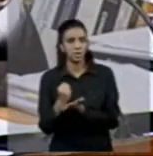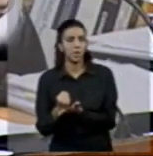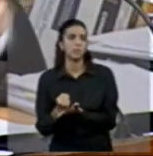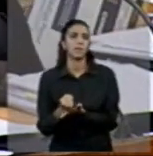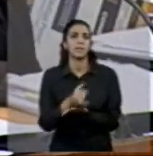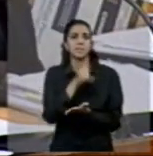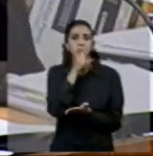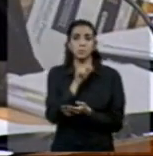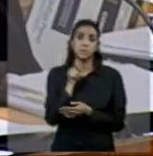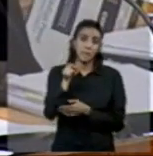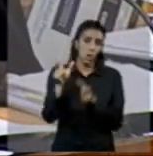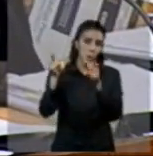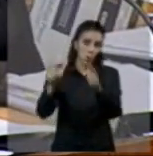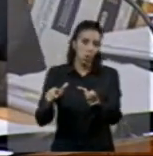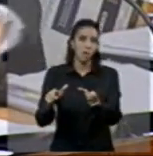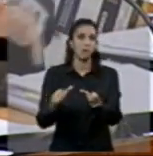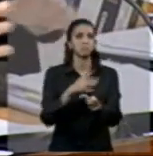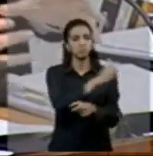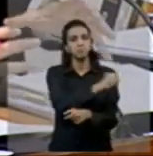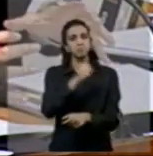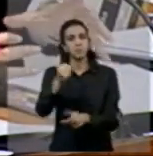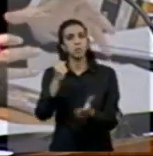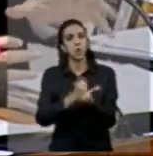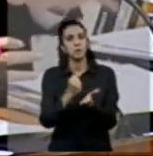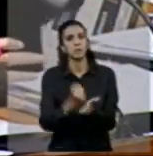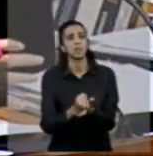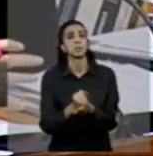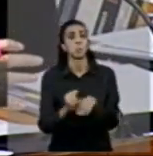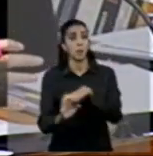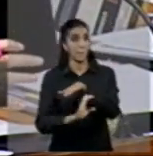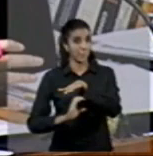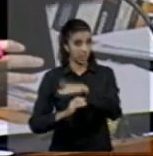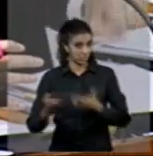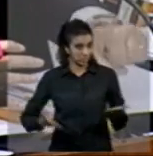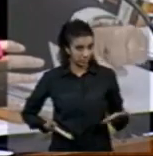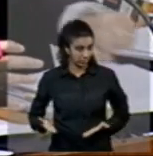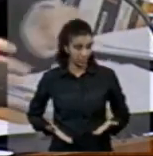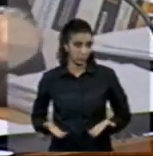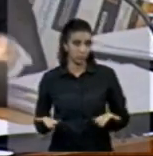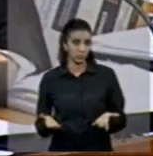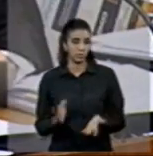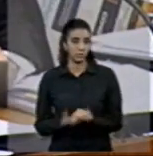determinados locais, uma empresa prestadora de serviço